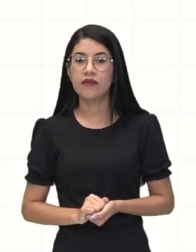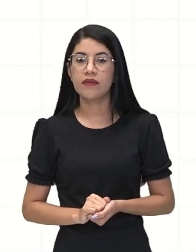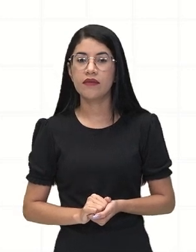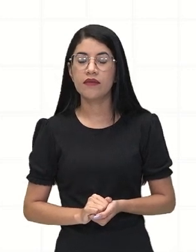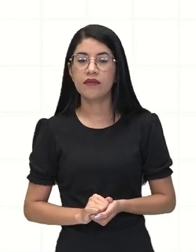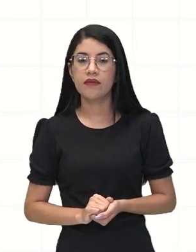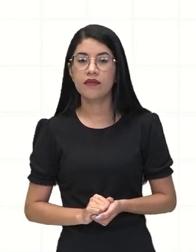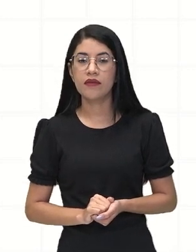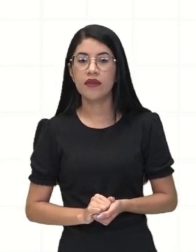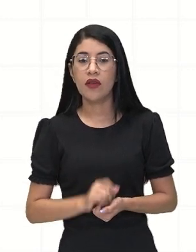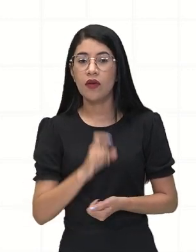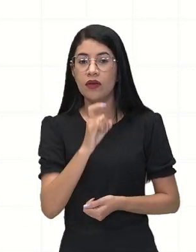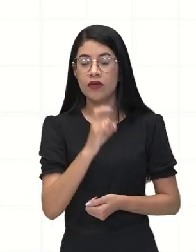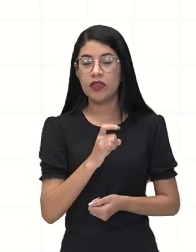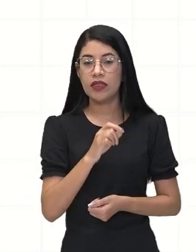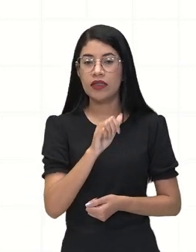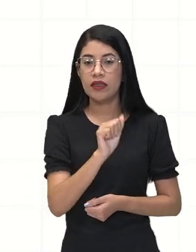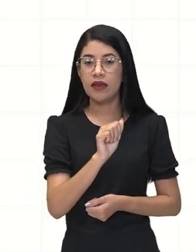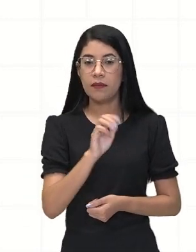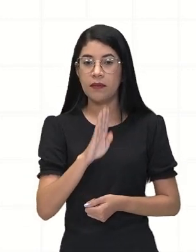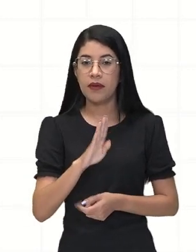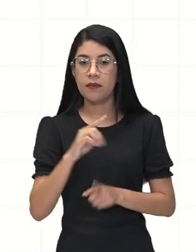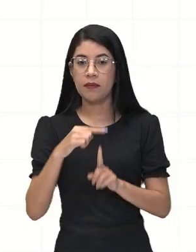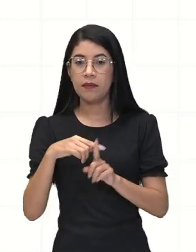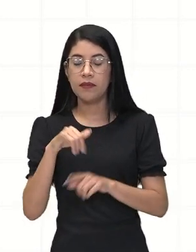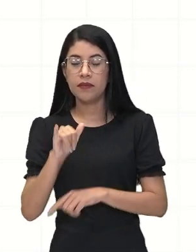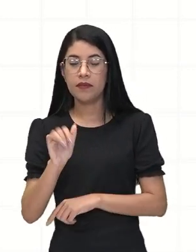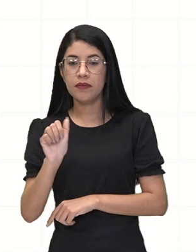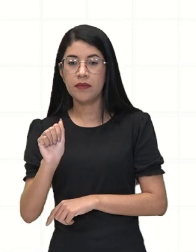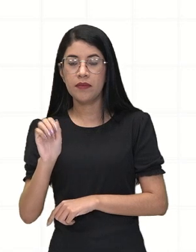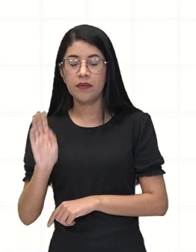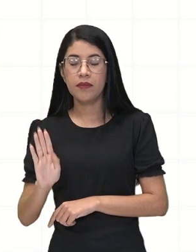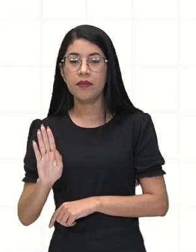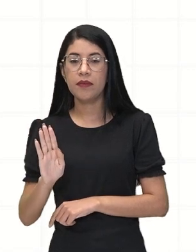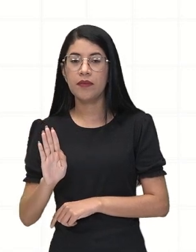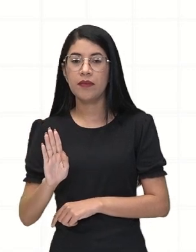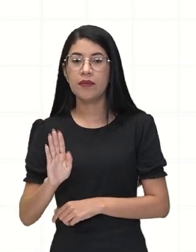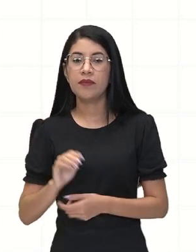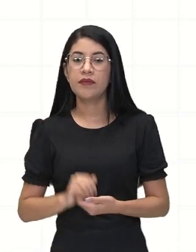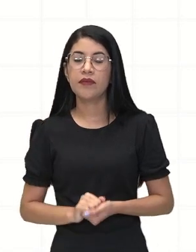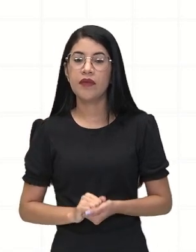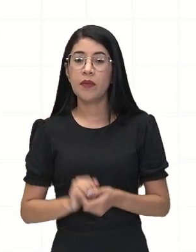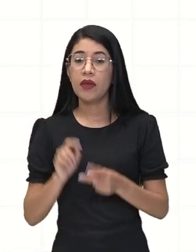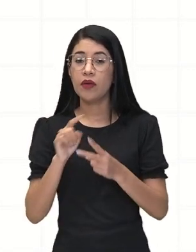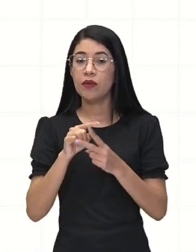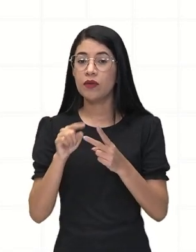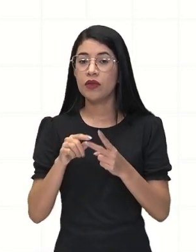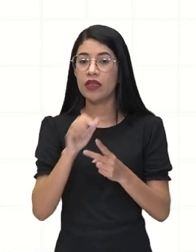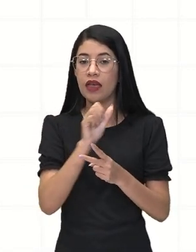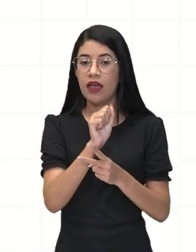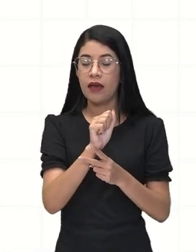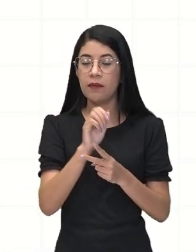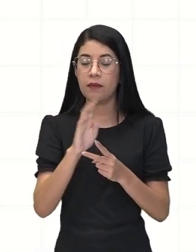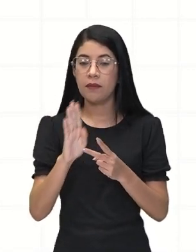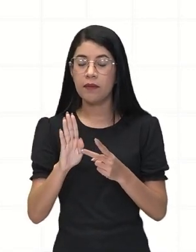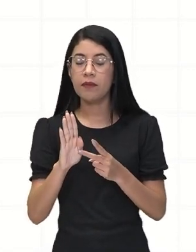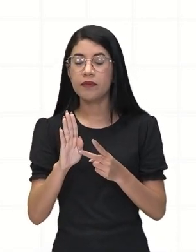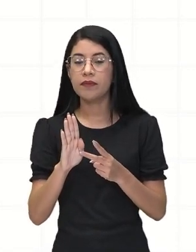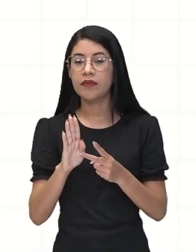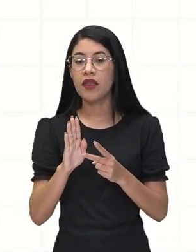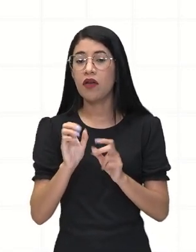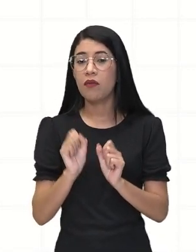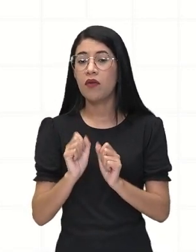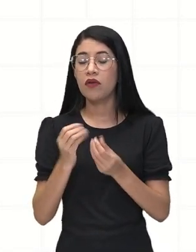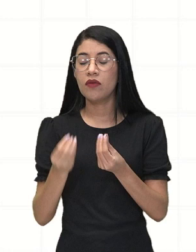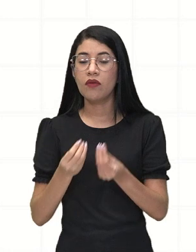x vezes AB. Se eu colocar AB como ele é comum nos dois lados da soma, eu posso pôr ele em